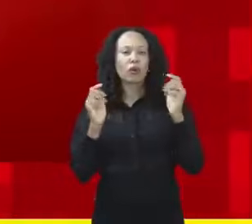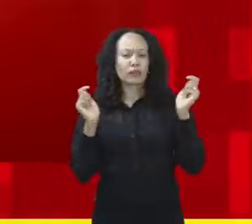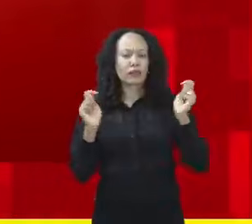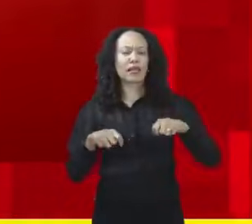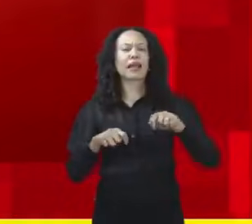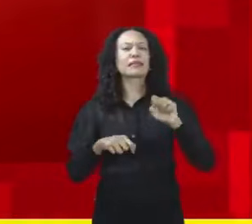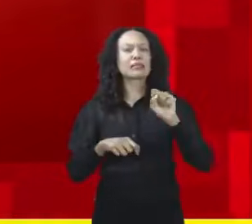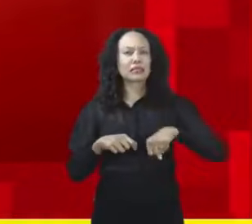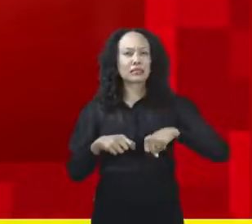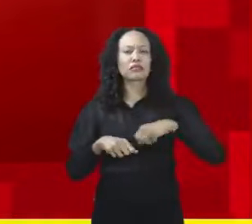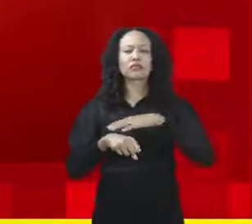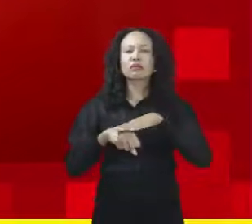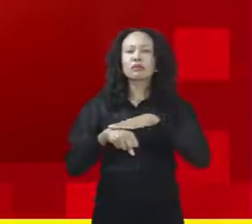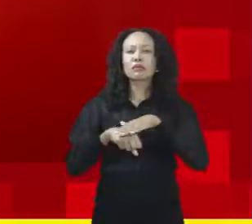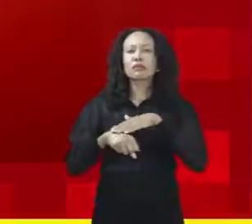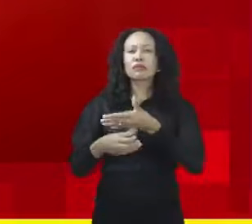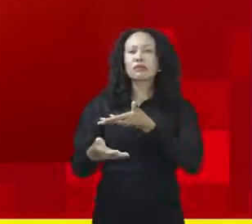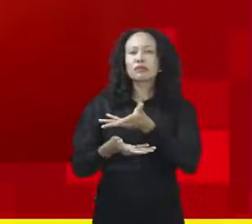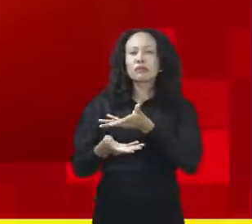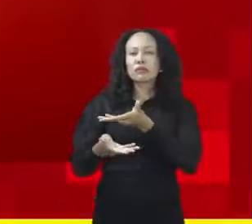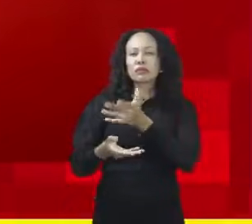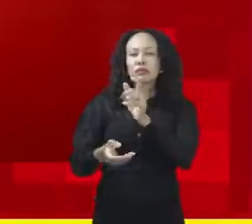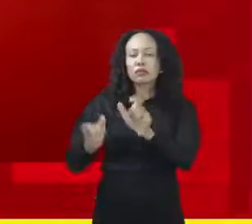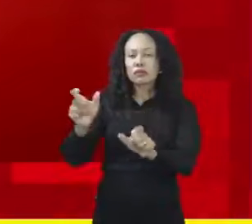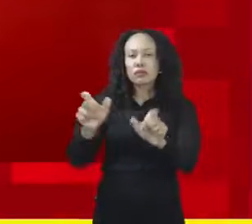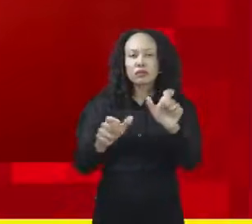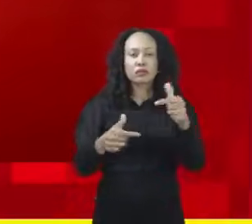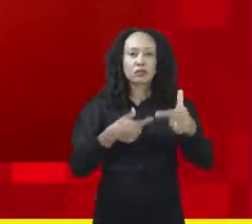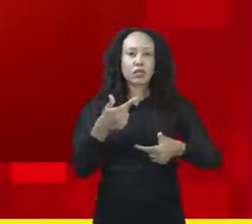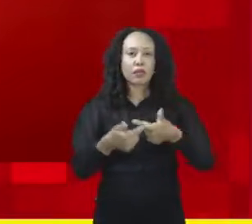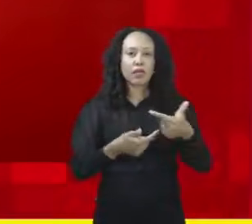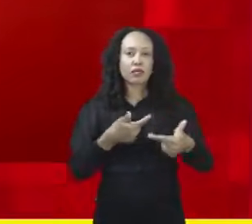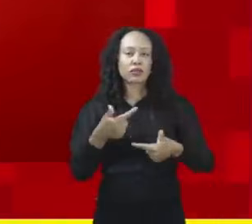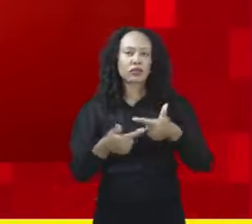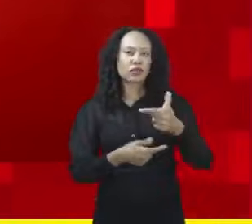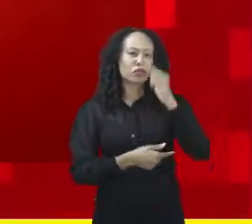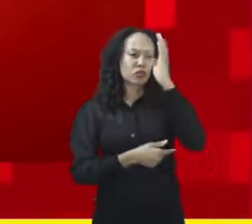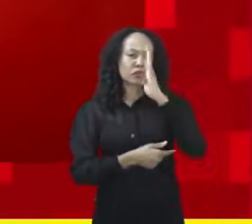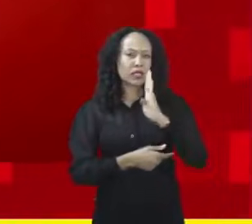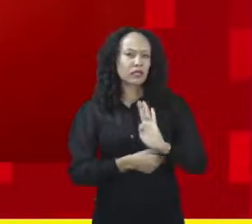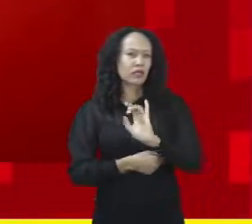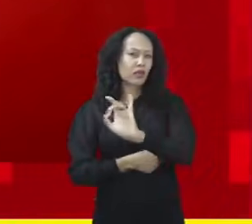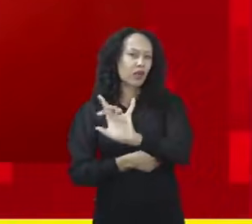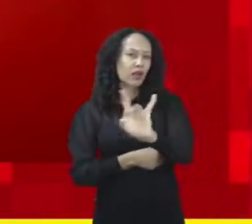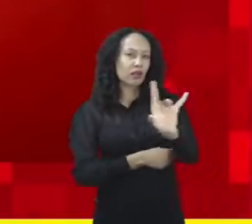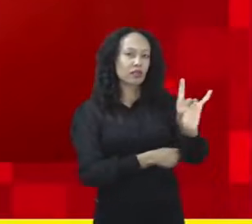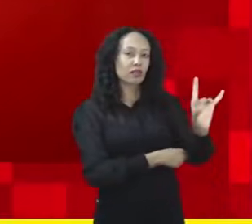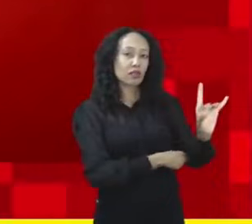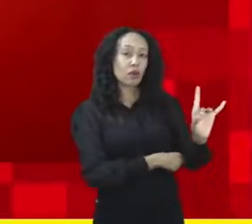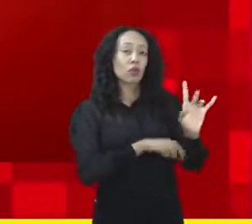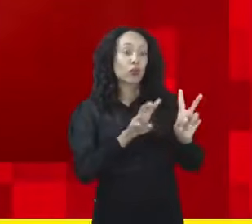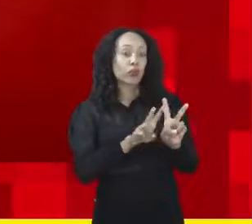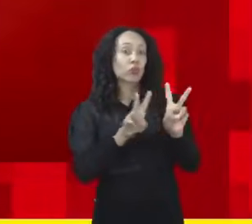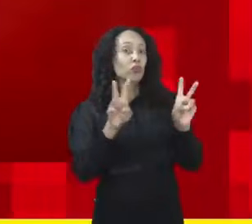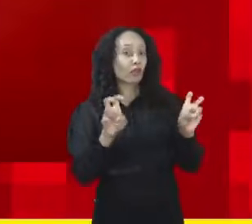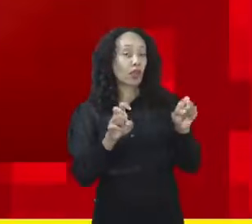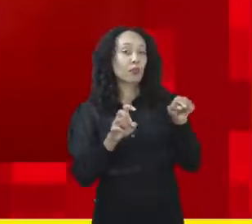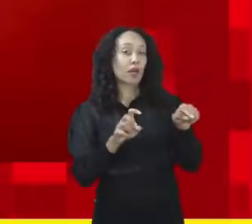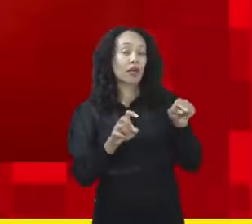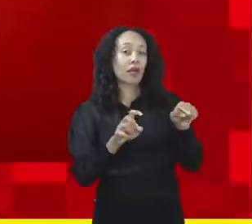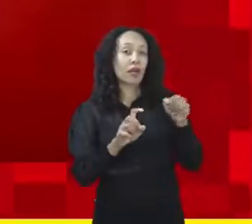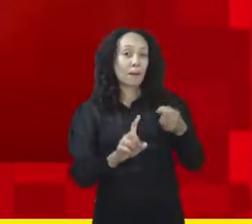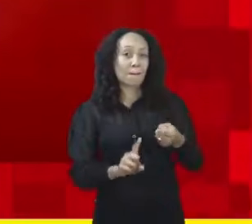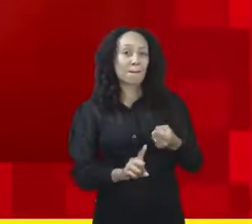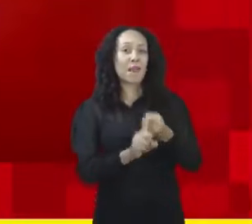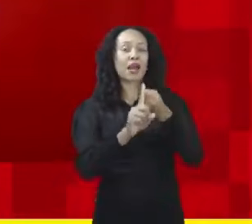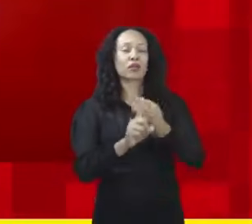diálogo com os nossos trabalhadores, com o brasileiro, a partir de pautas que impactam, né, necessariamente